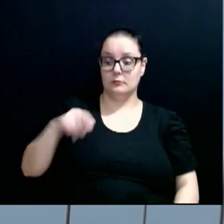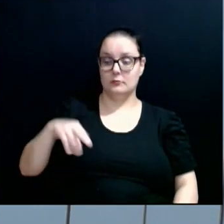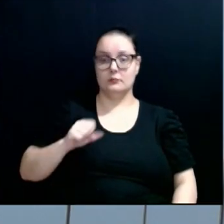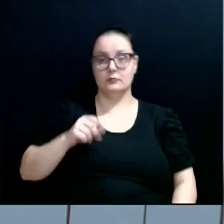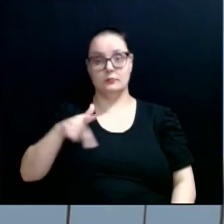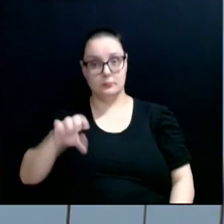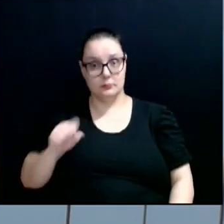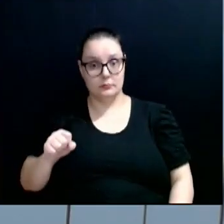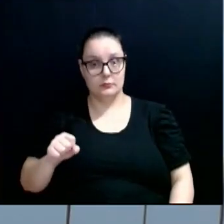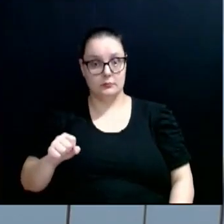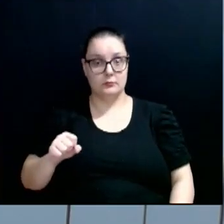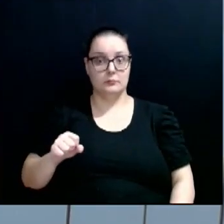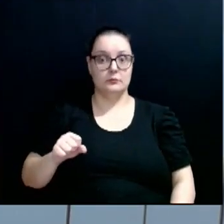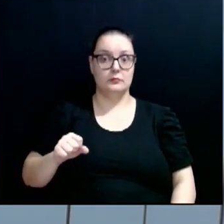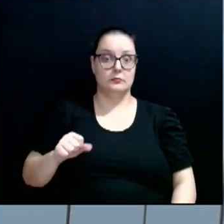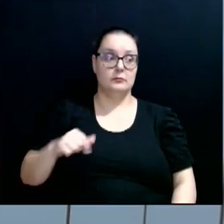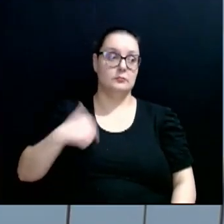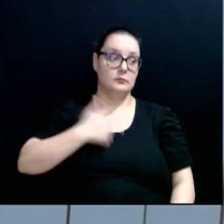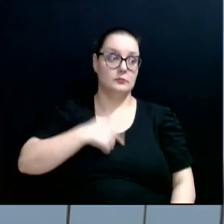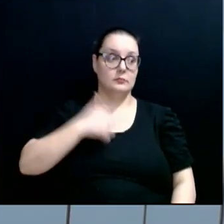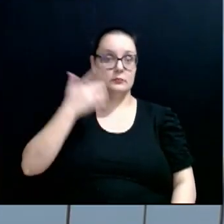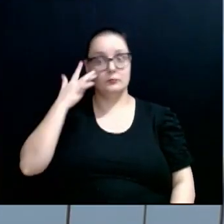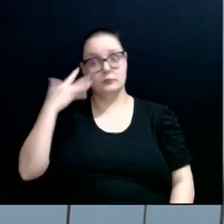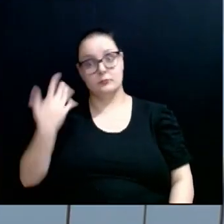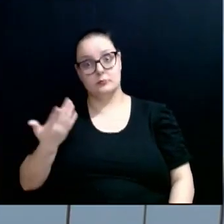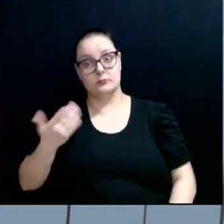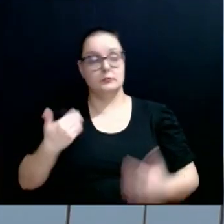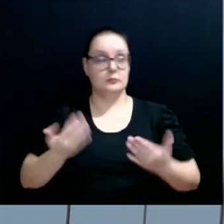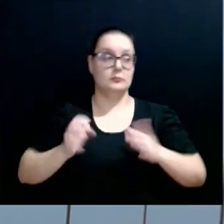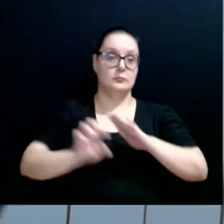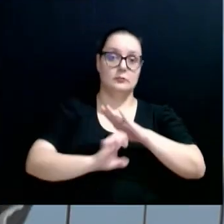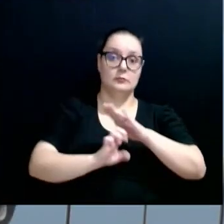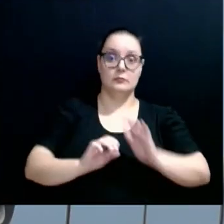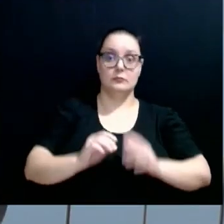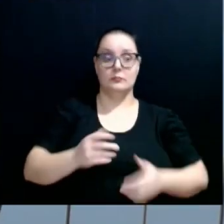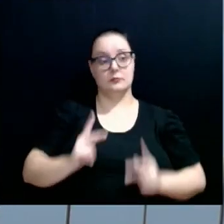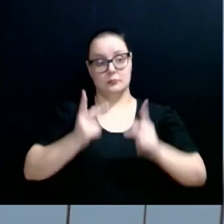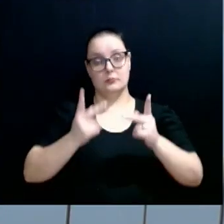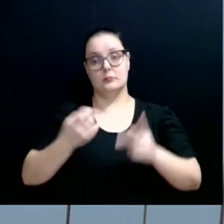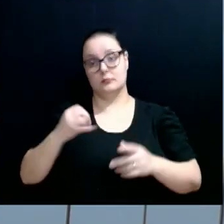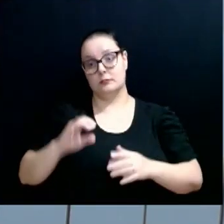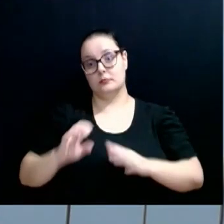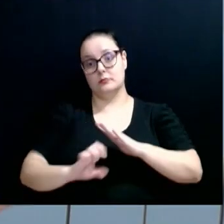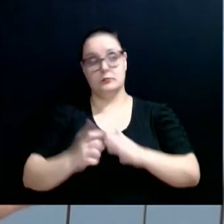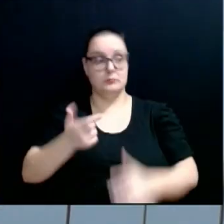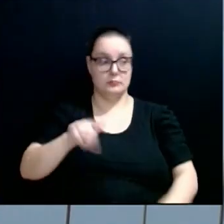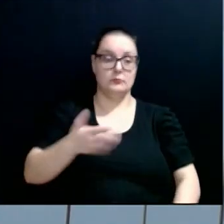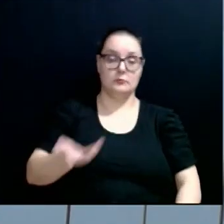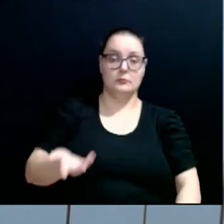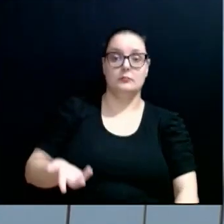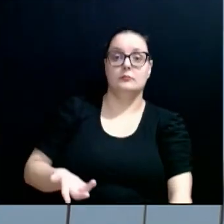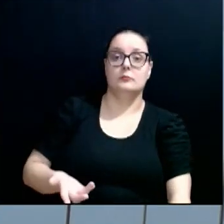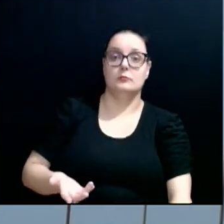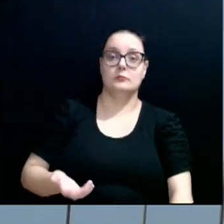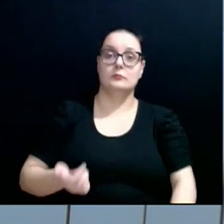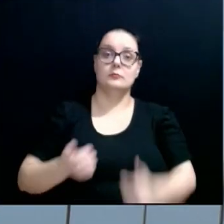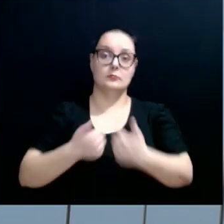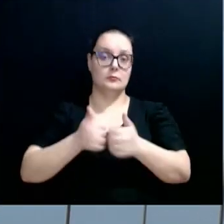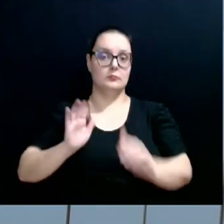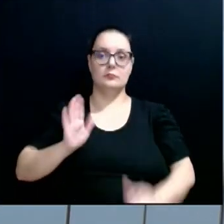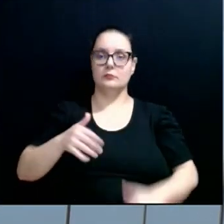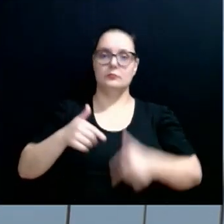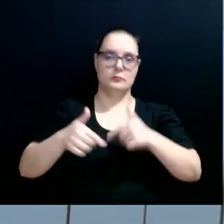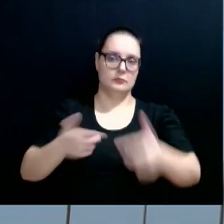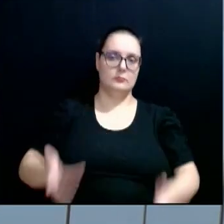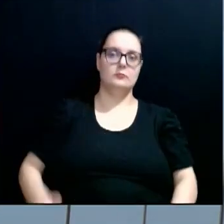empresa que ganhou, mas se caso a empresa permanecer, esses ônibus já estão em operação, então já são ônibus